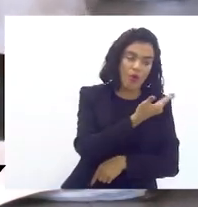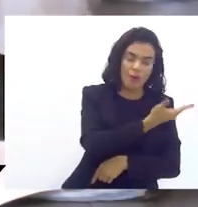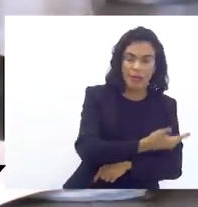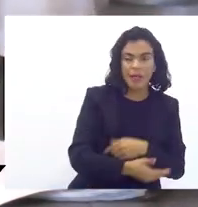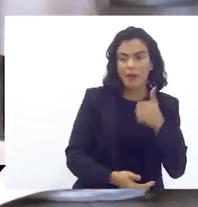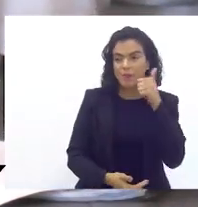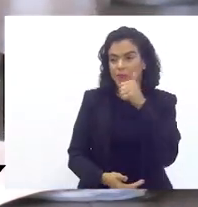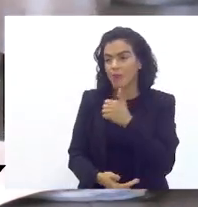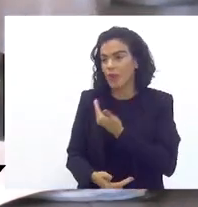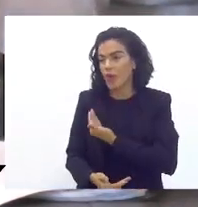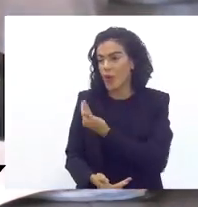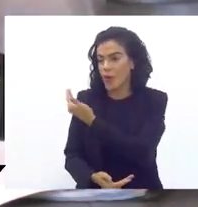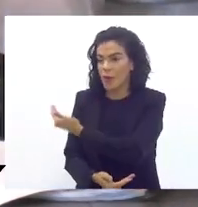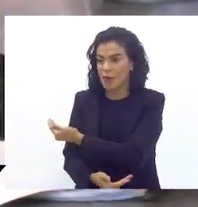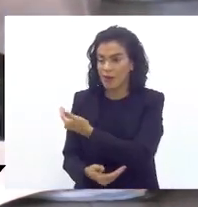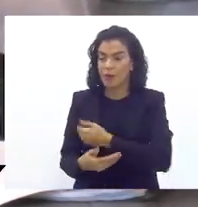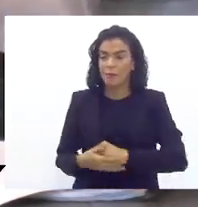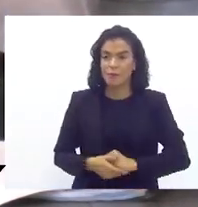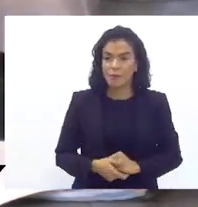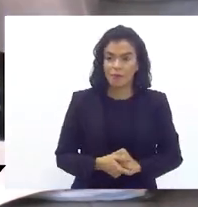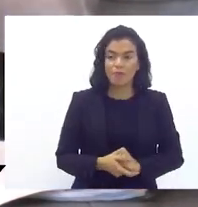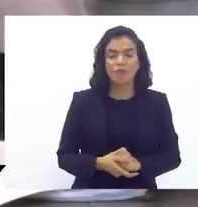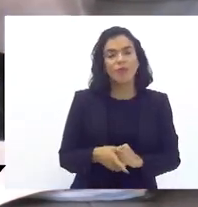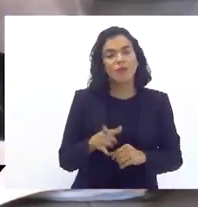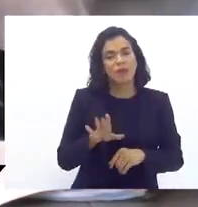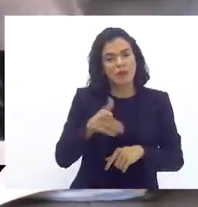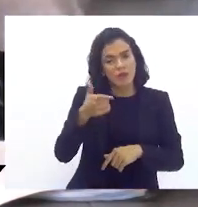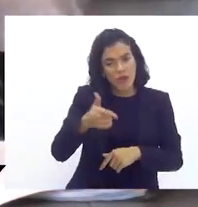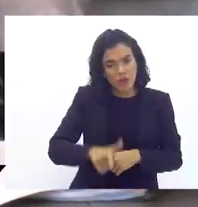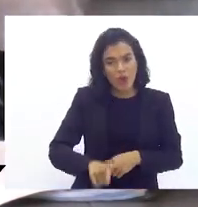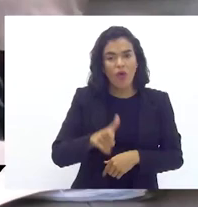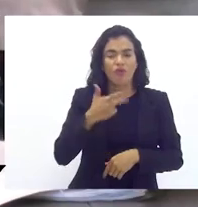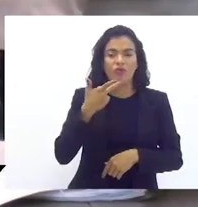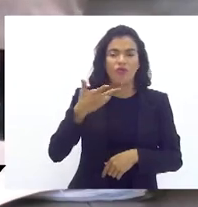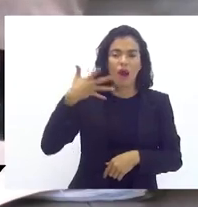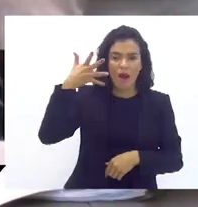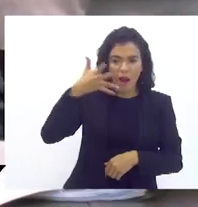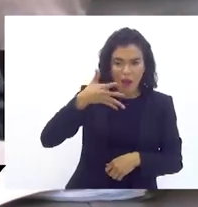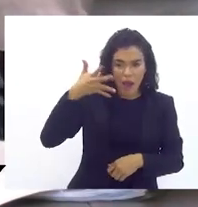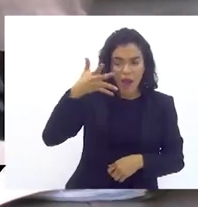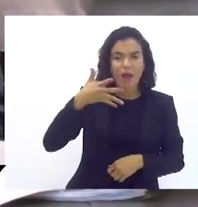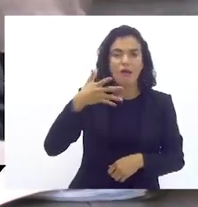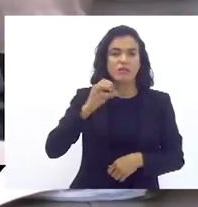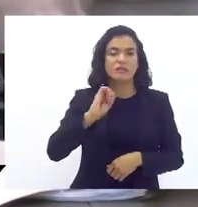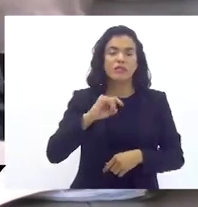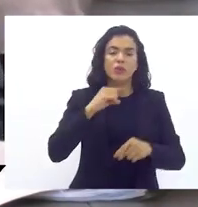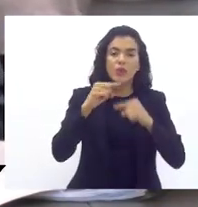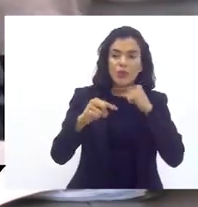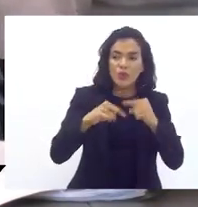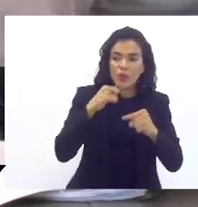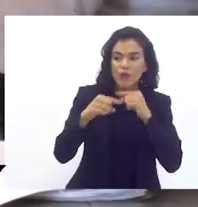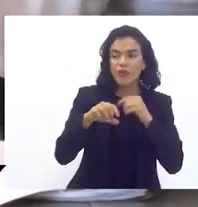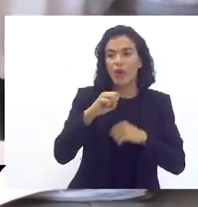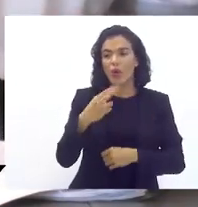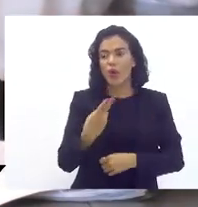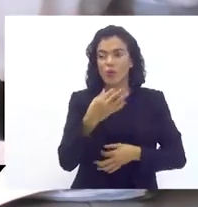mais adiante além da fala Inicial vamos poder voltar a se manifestar quando houver dúvidas ou sugestões etc então